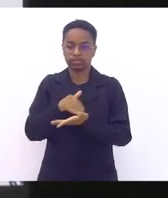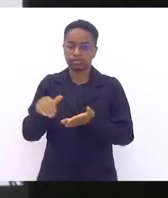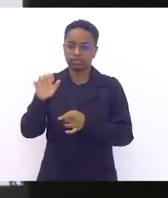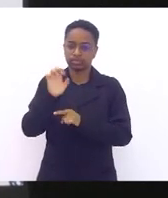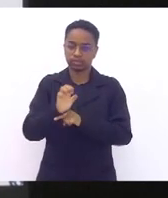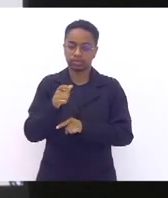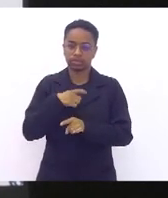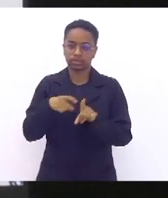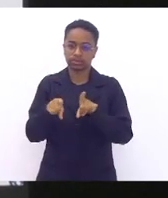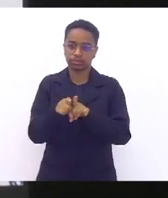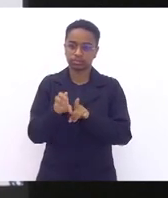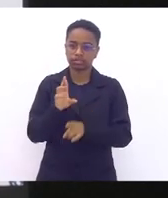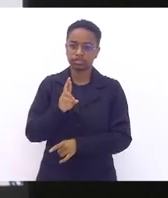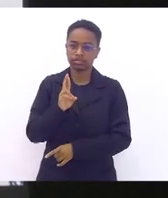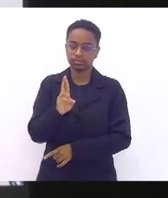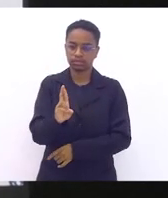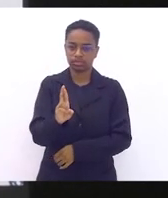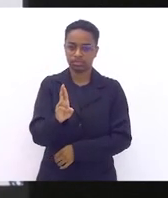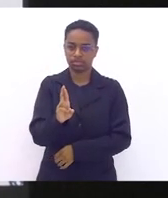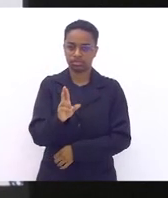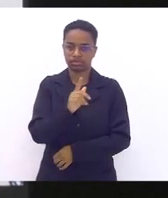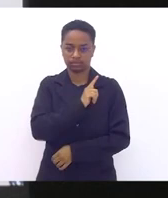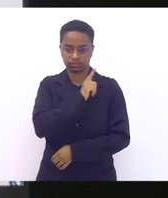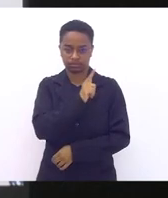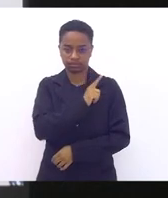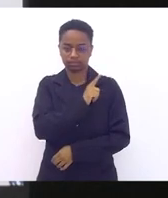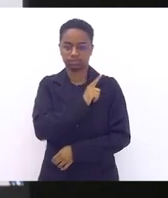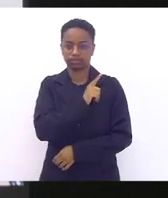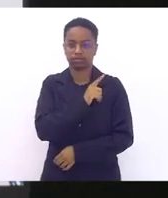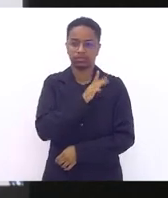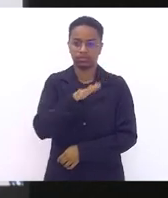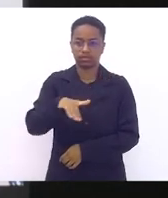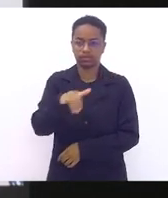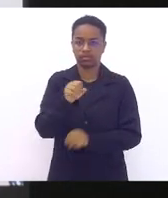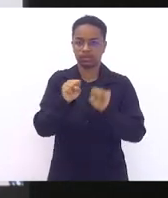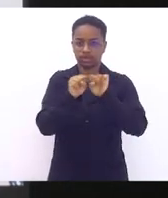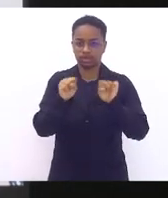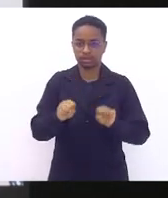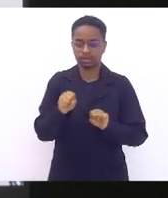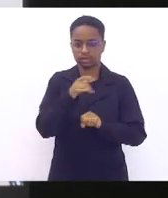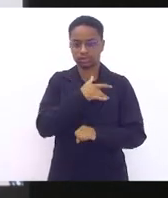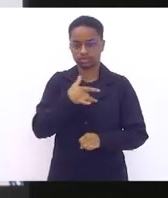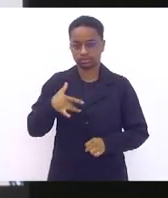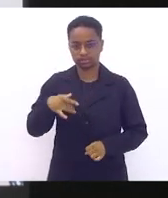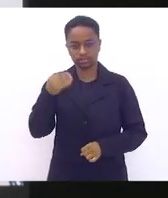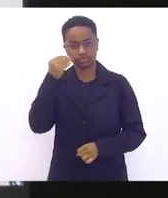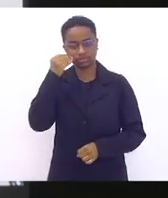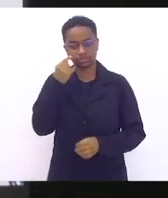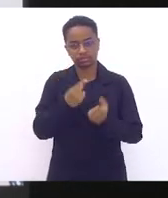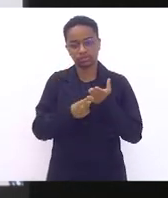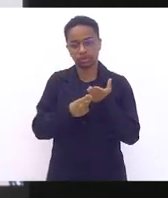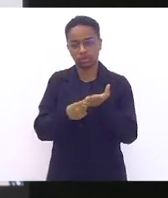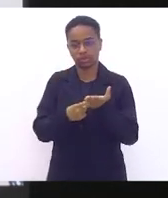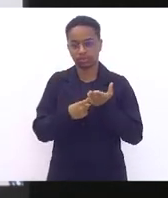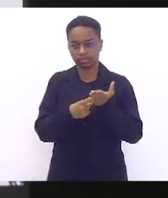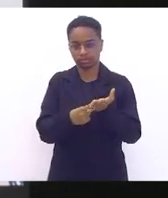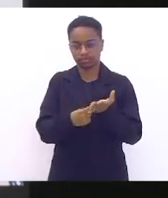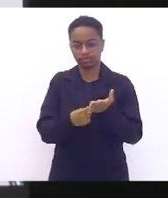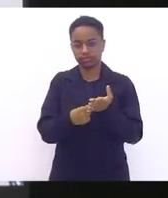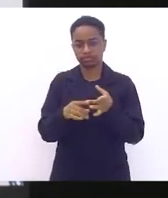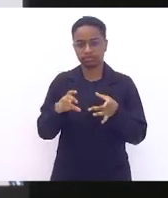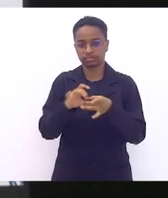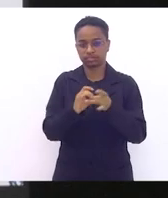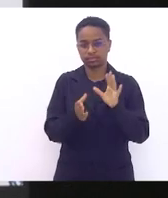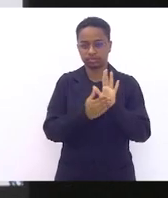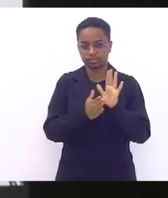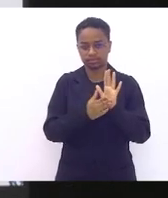tínhamos representação de gestores do sistema de saúde dos municípios para que houvesse comprometimento com a proposta que